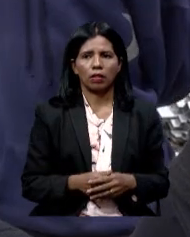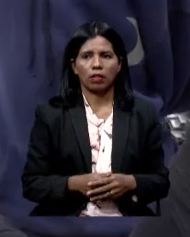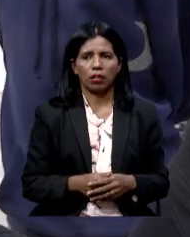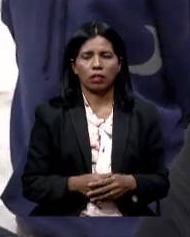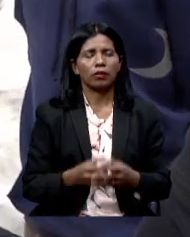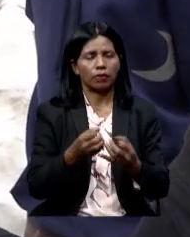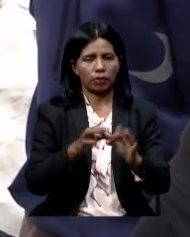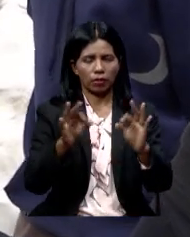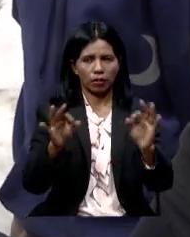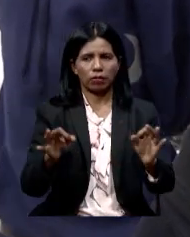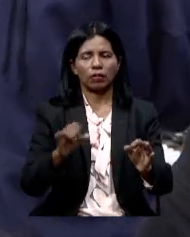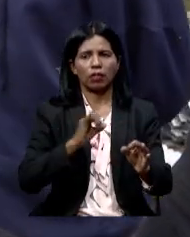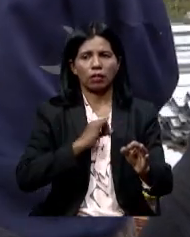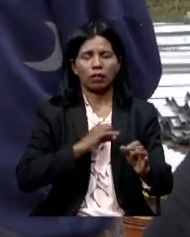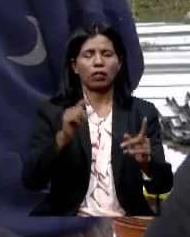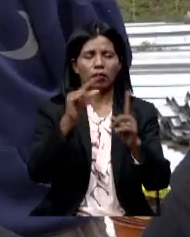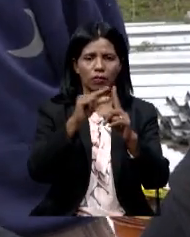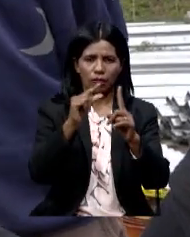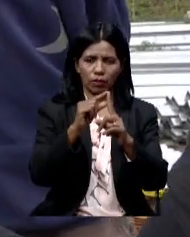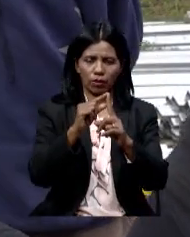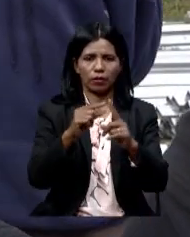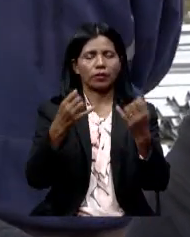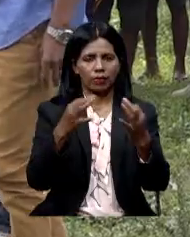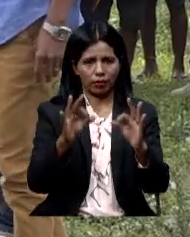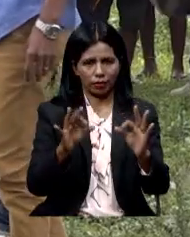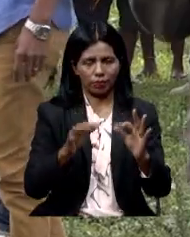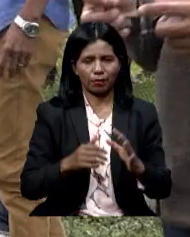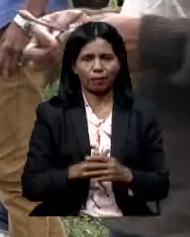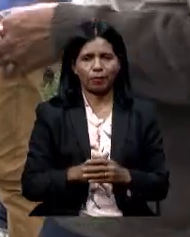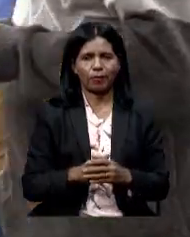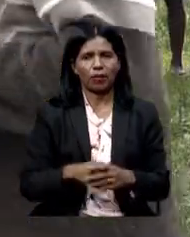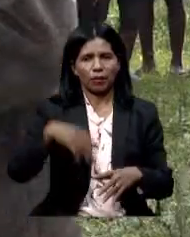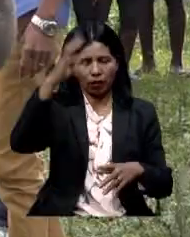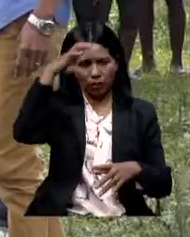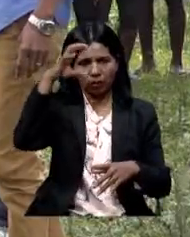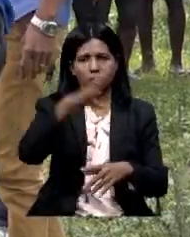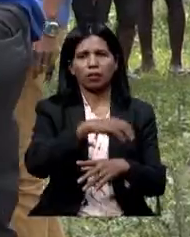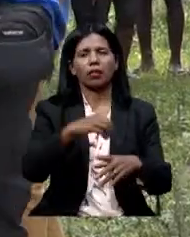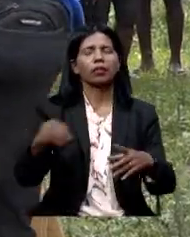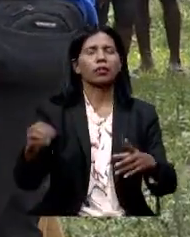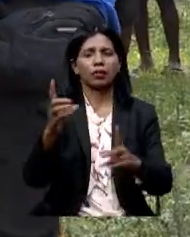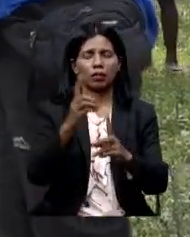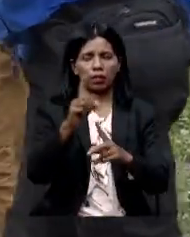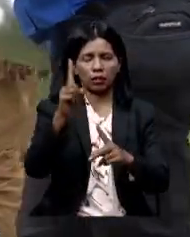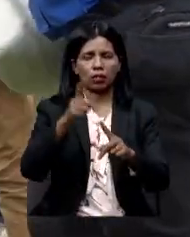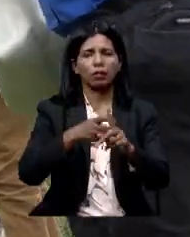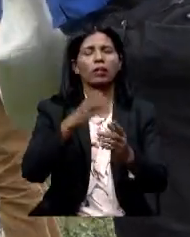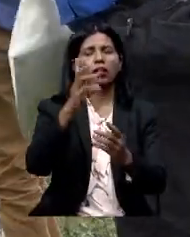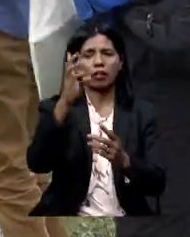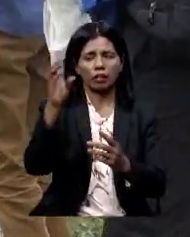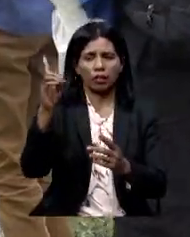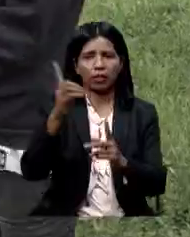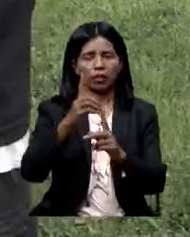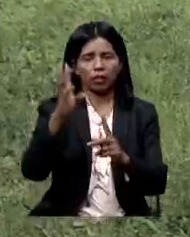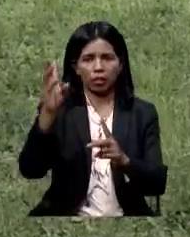dan ne atan hauni lifuan makin nedit. Udan bot nebe acontece husiloron ida toloron nen fulane além